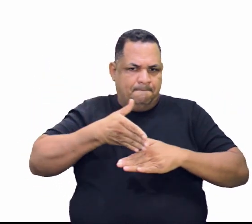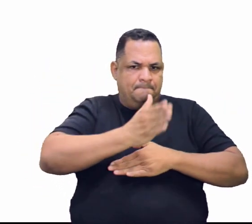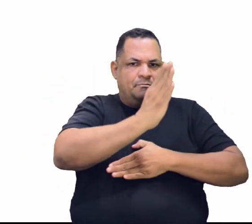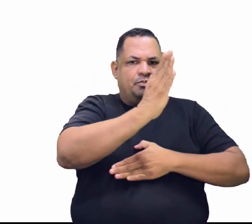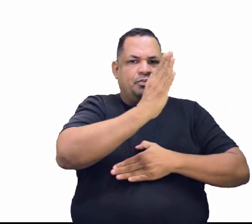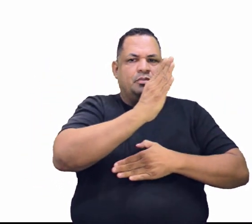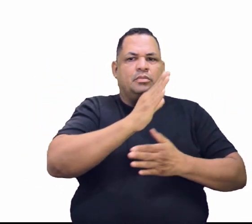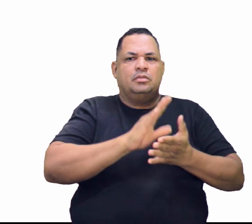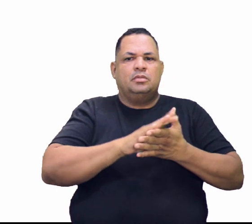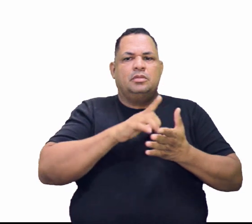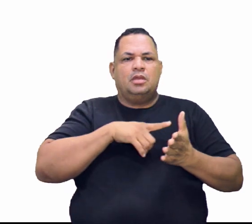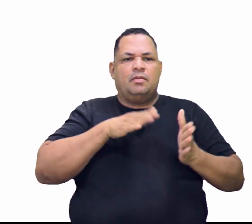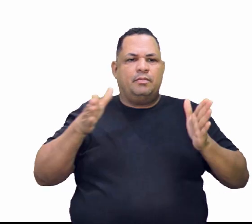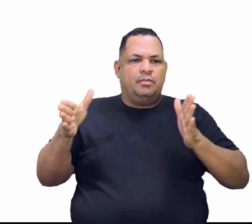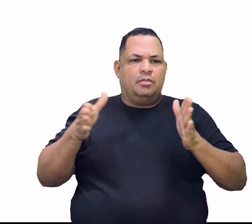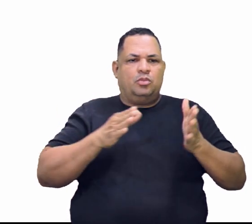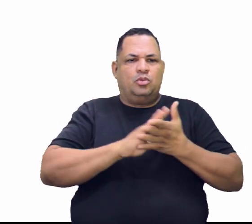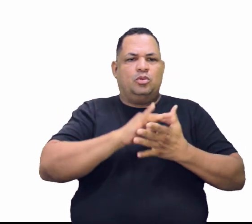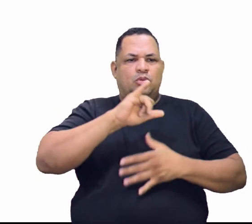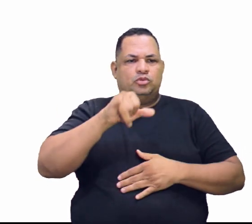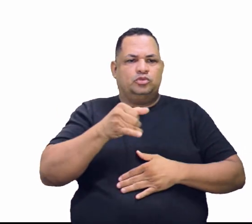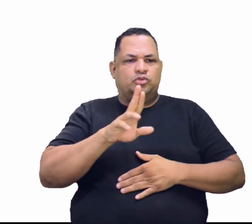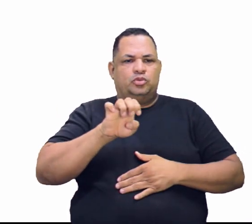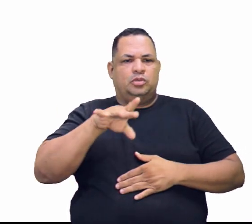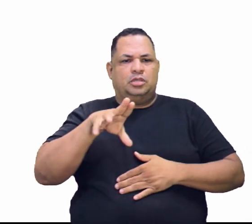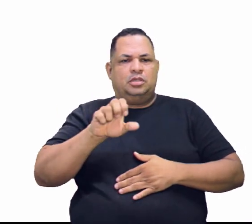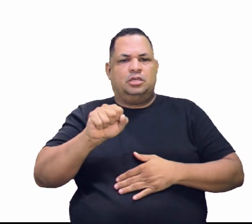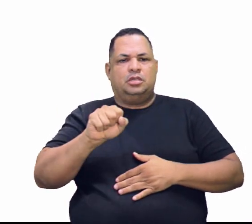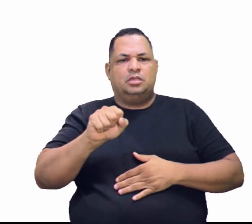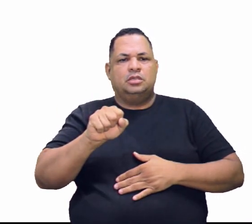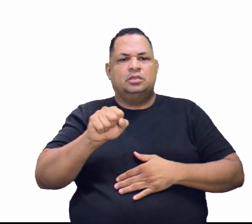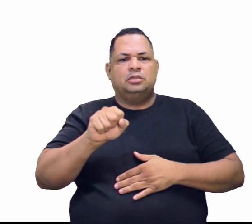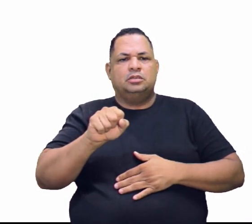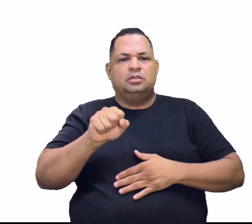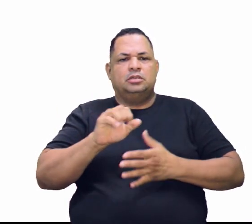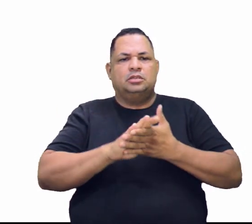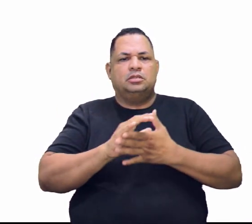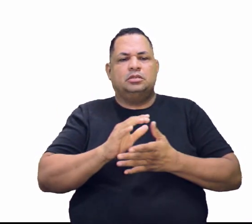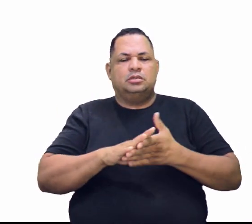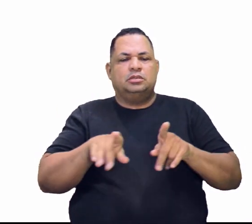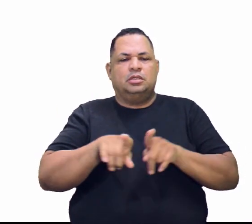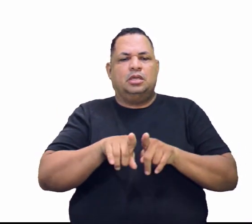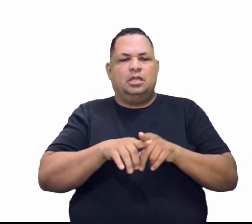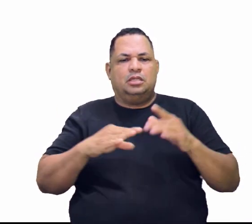o inóspito trecho entre Juruena e a Serra do Norte.